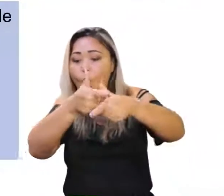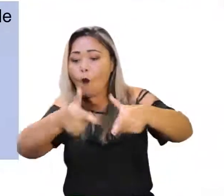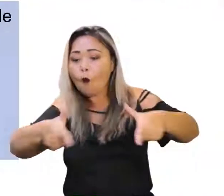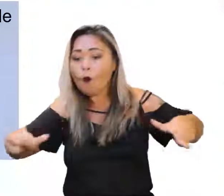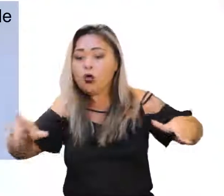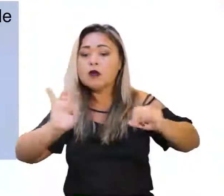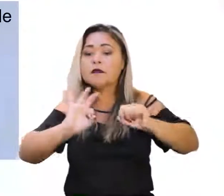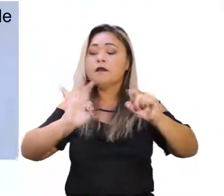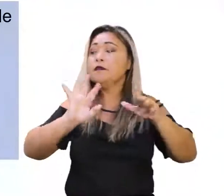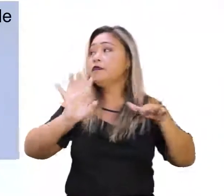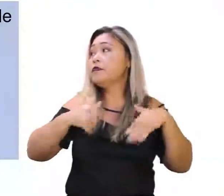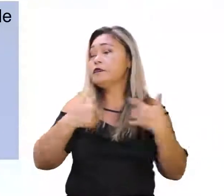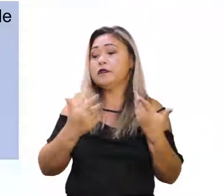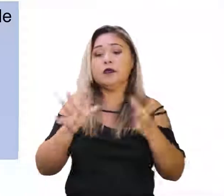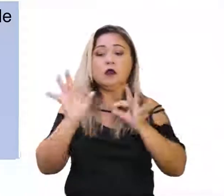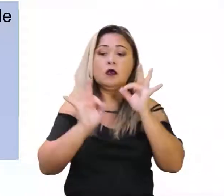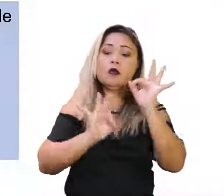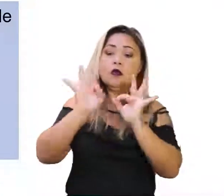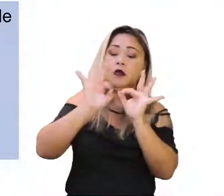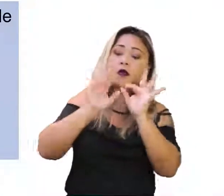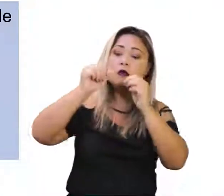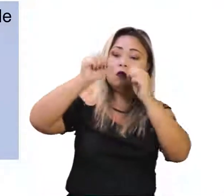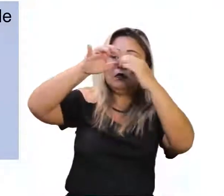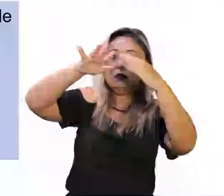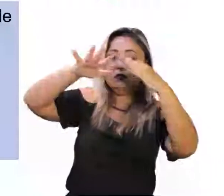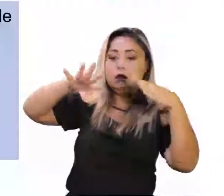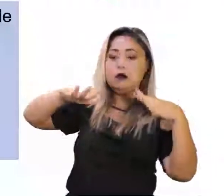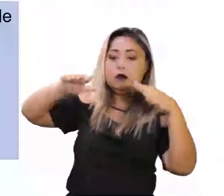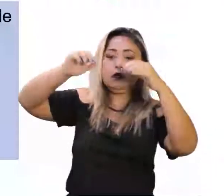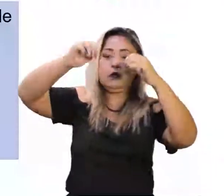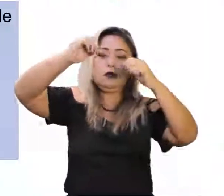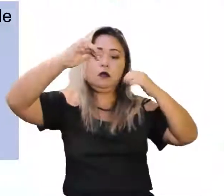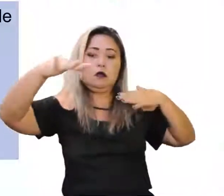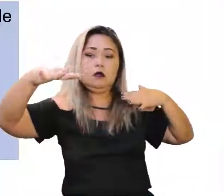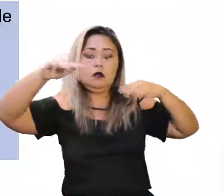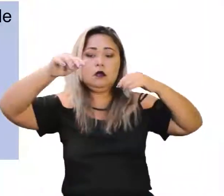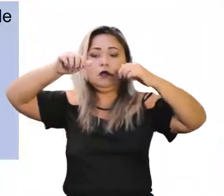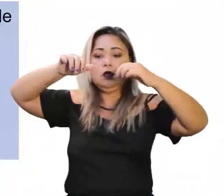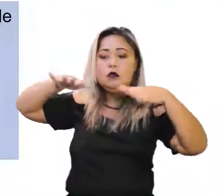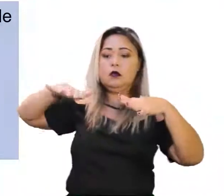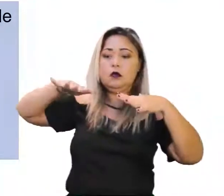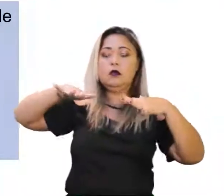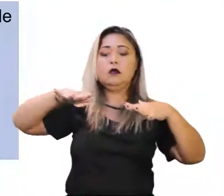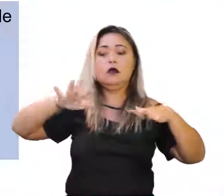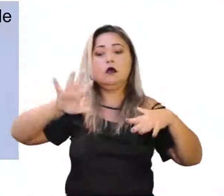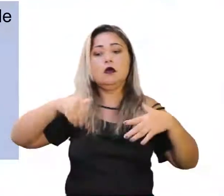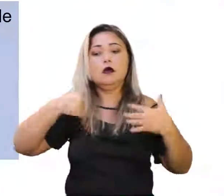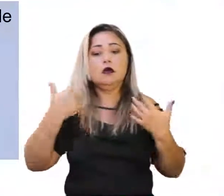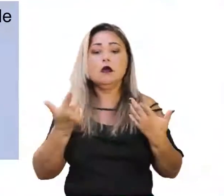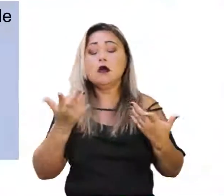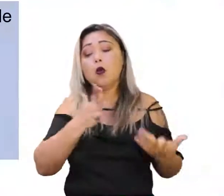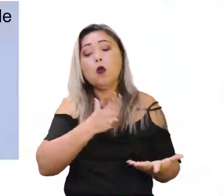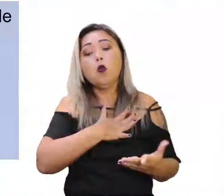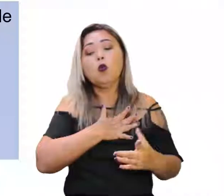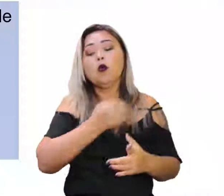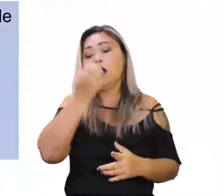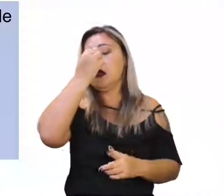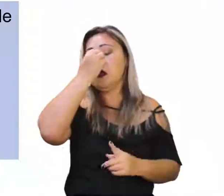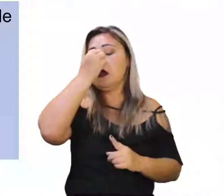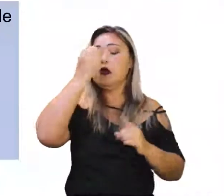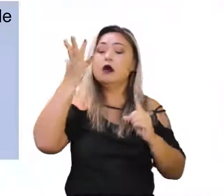terreno baldio, montam ali as barracas e fazem a apresentação. Então, eu sempre gostei de circo. Tem aquele